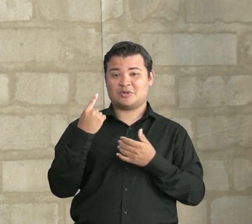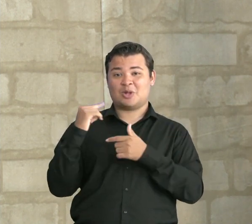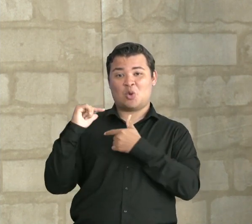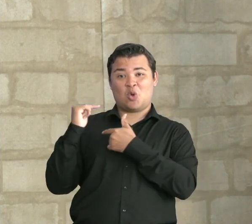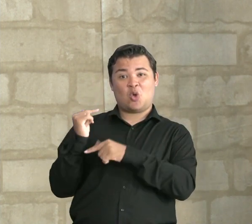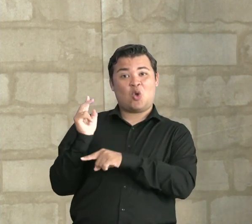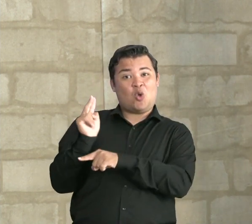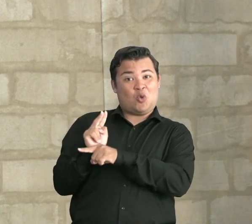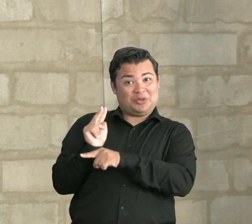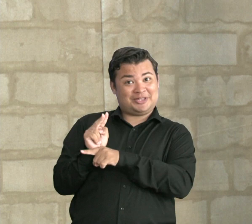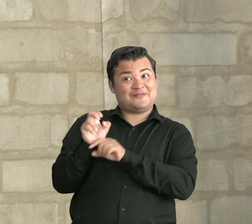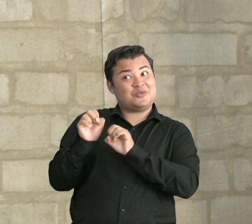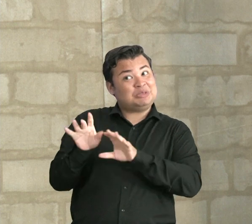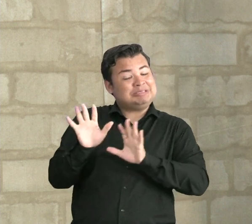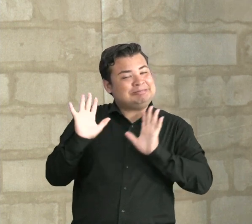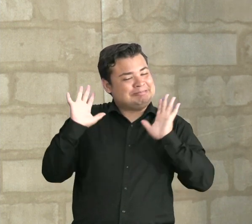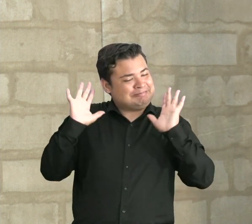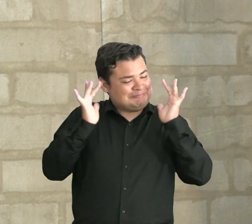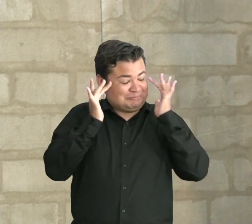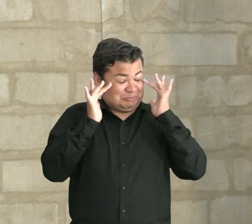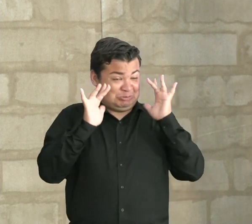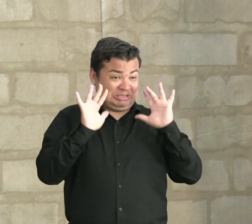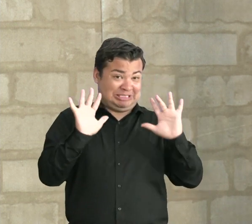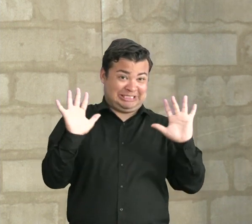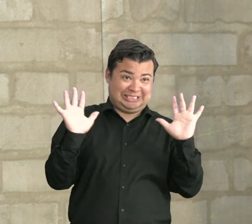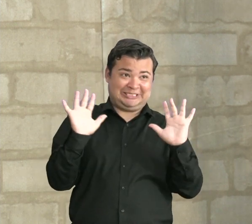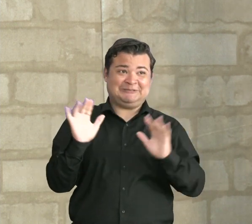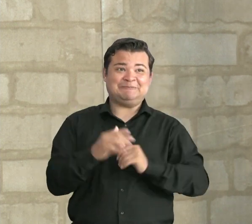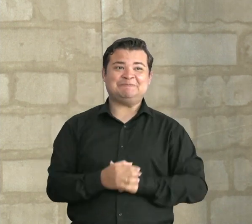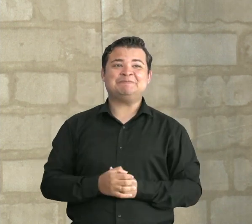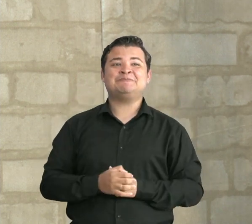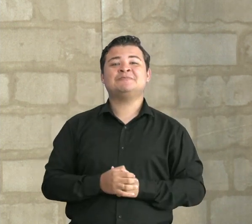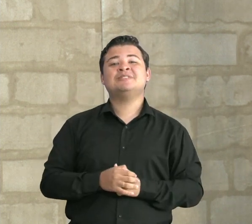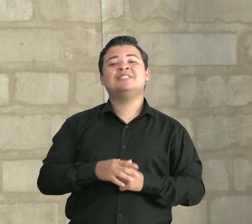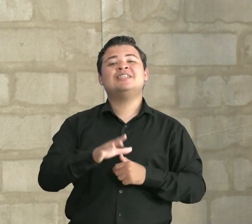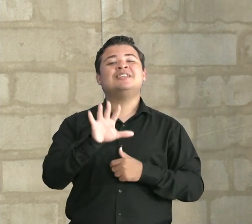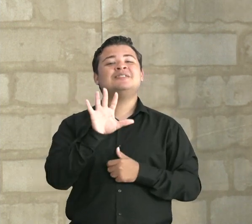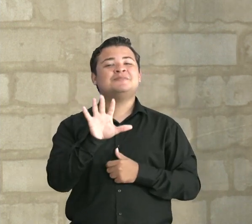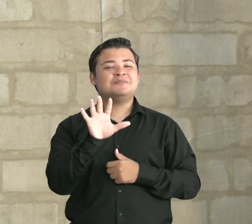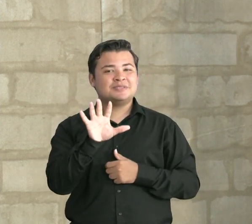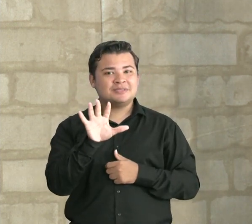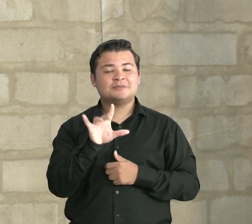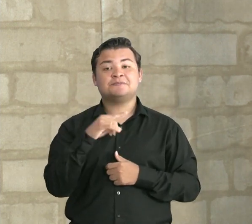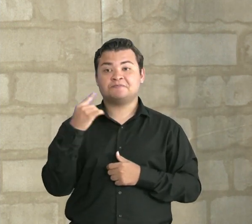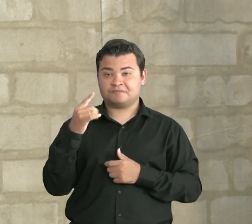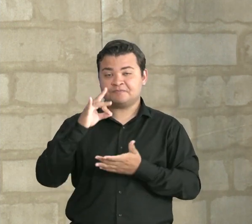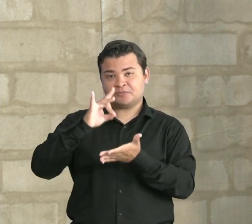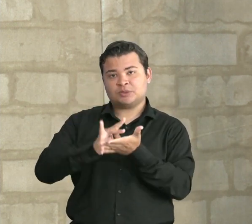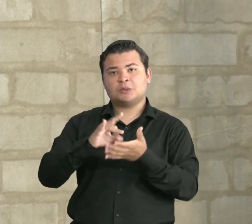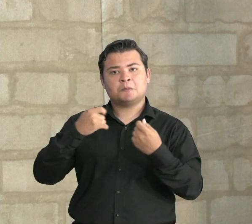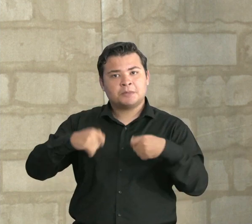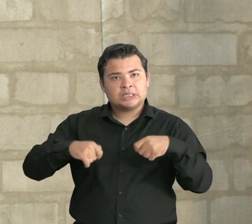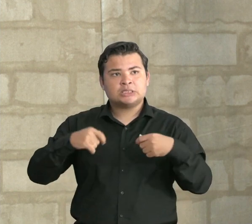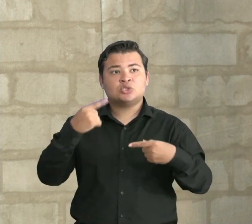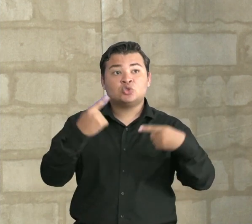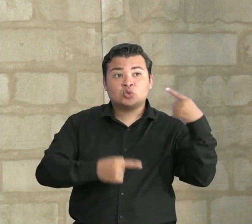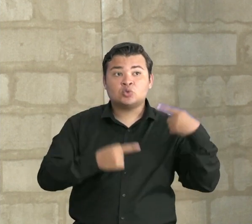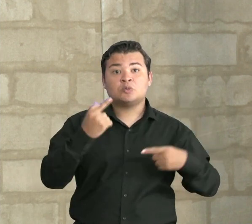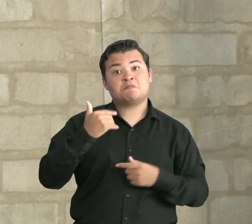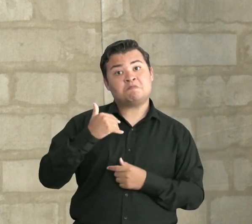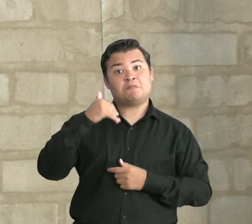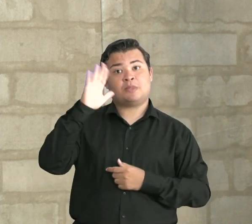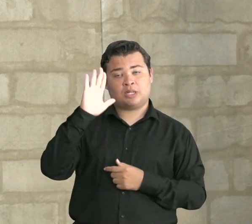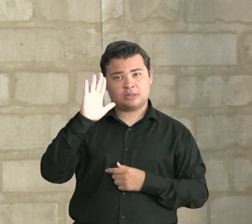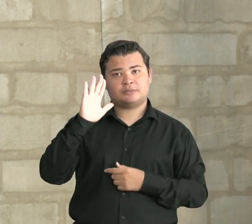de vista do ensino, já, mas assim, é alguma coisa que a gente precisa realmente assim, discutir mais, acho